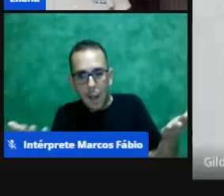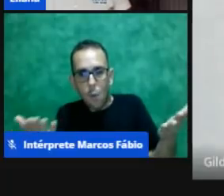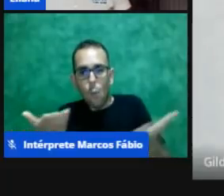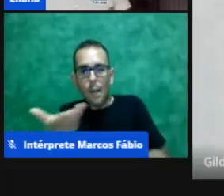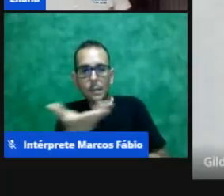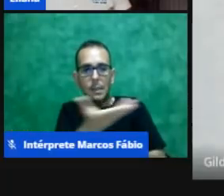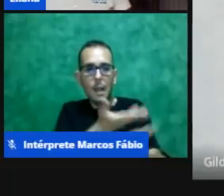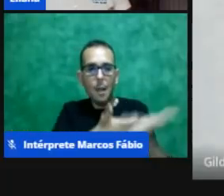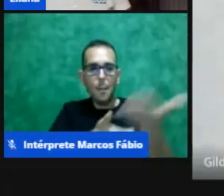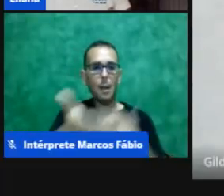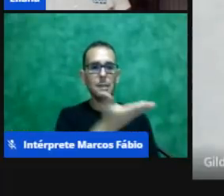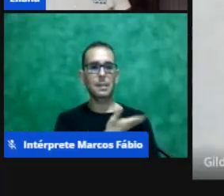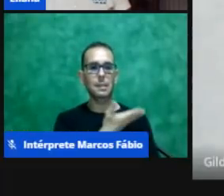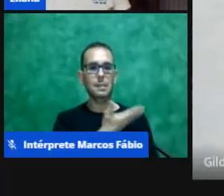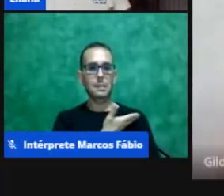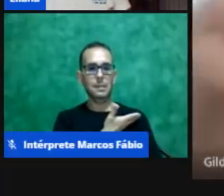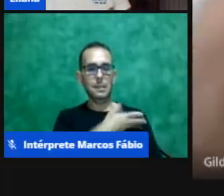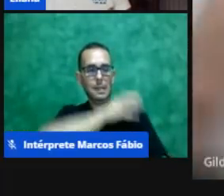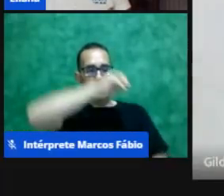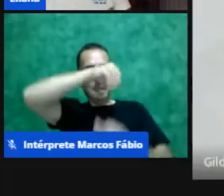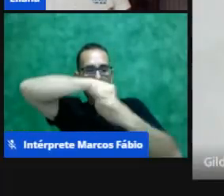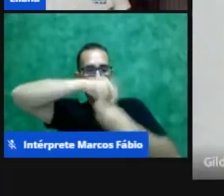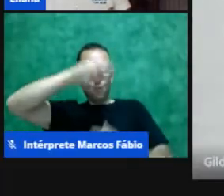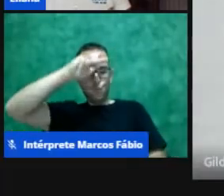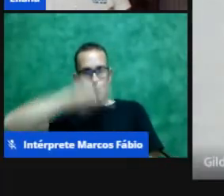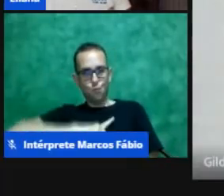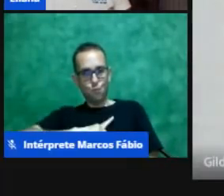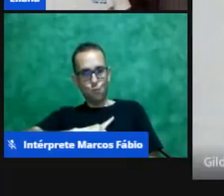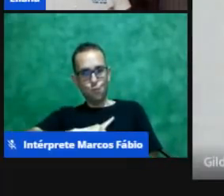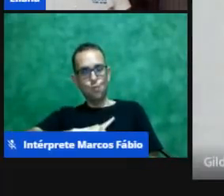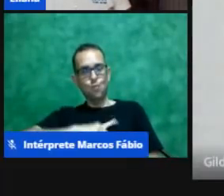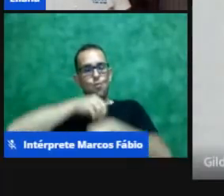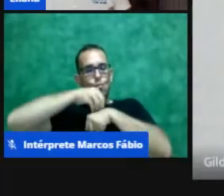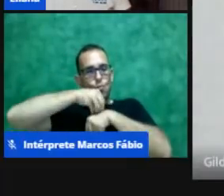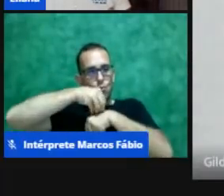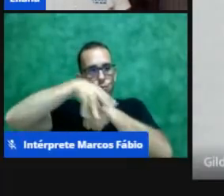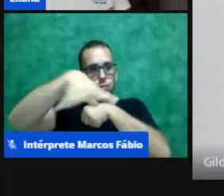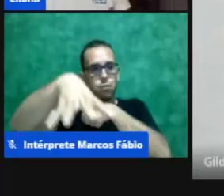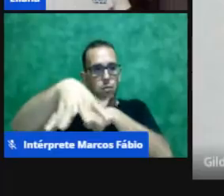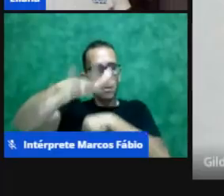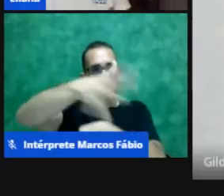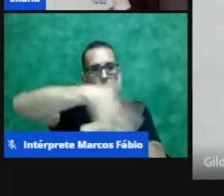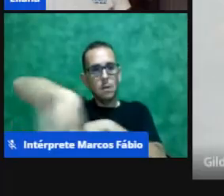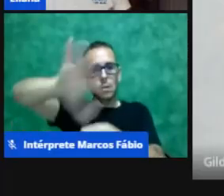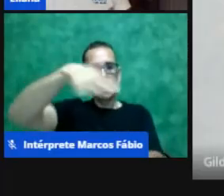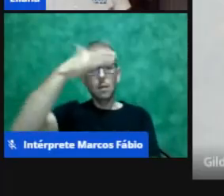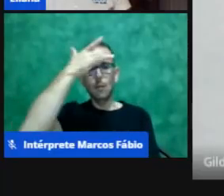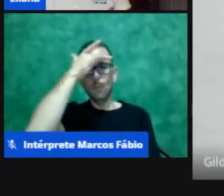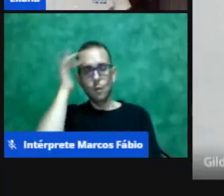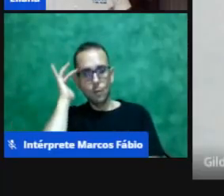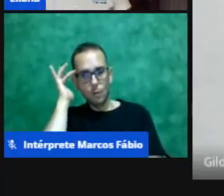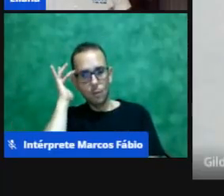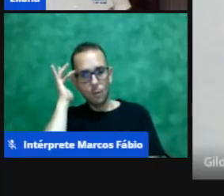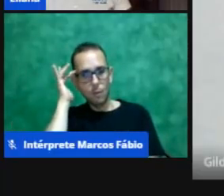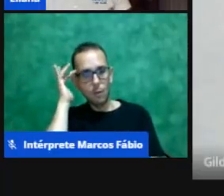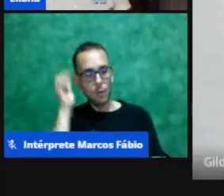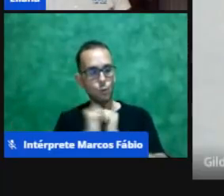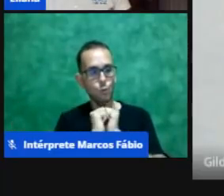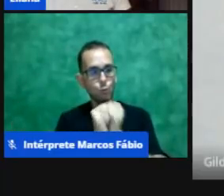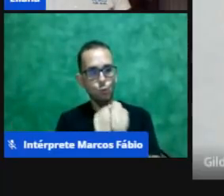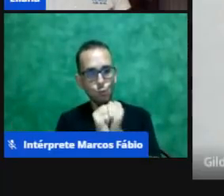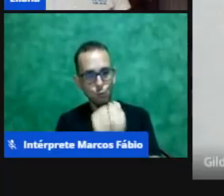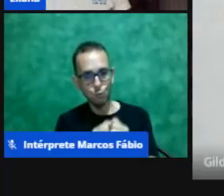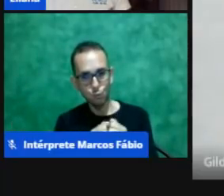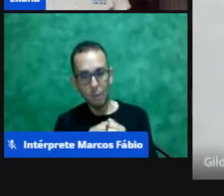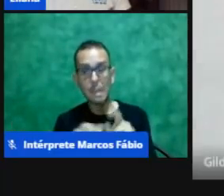parceria dentro de mim, né? E sempre tento colocar isso aí também para as pessoas que eu tô junto. E